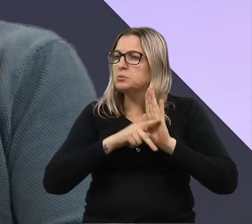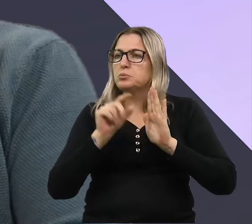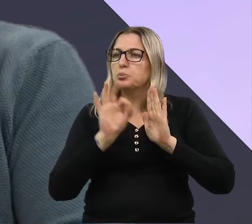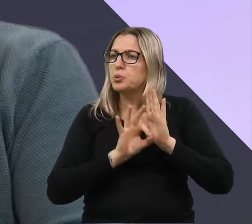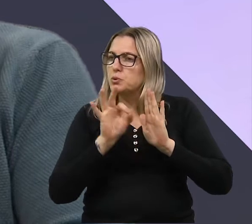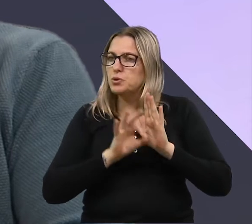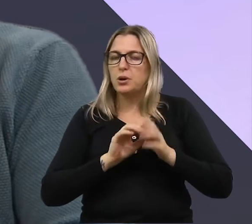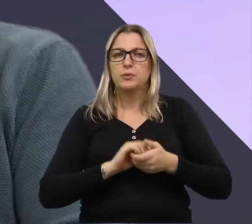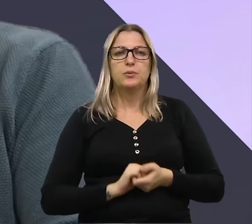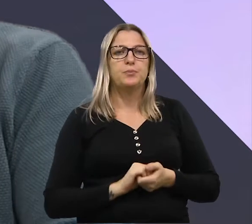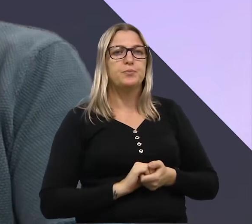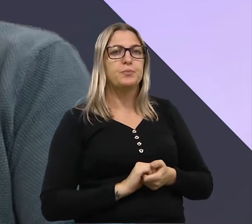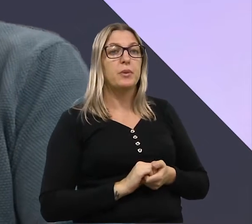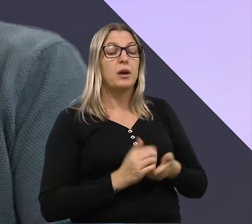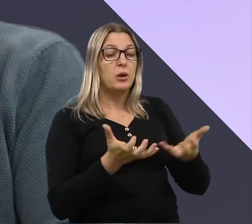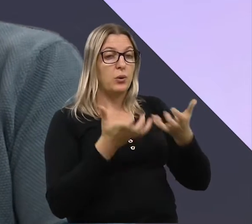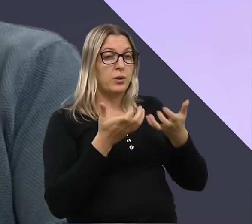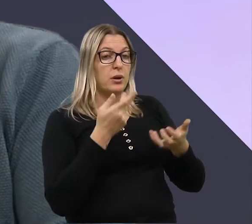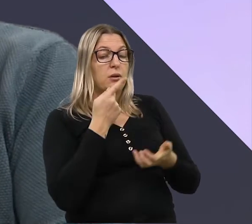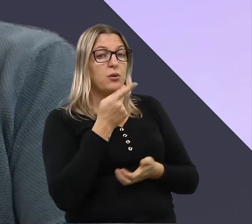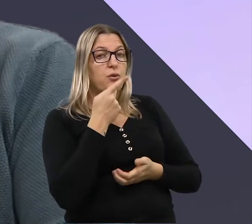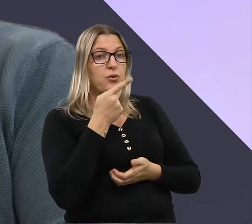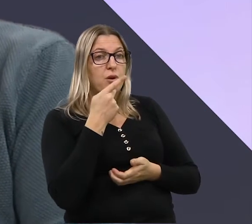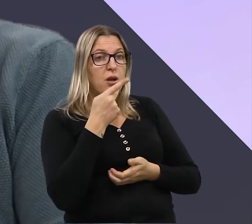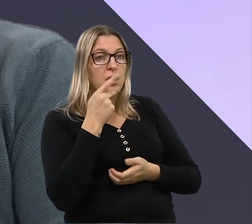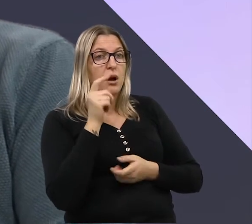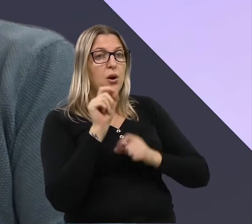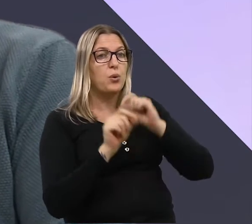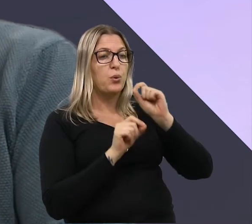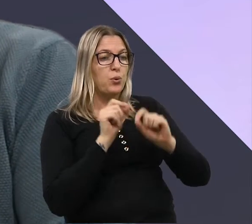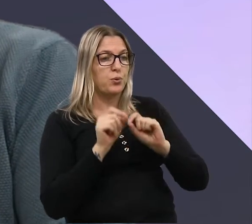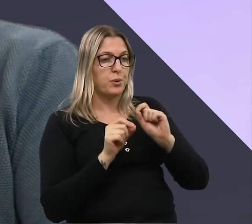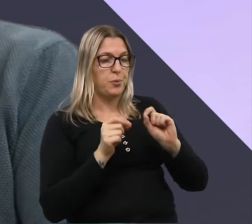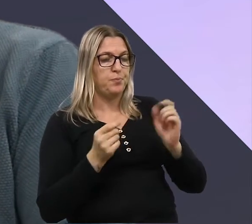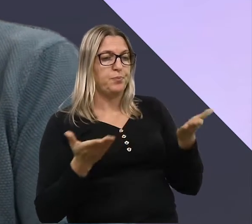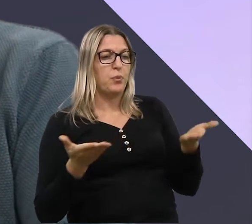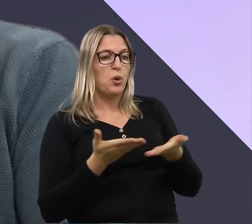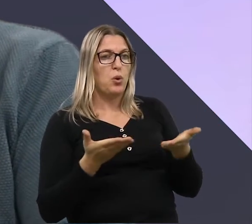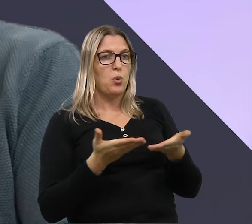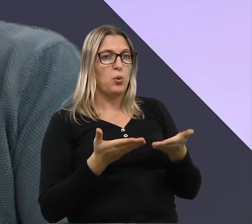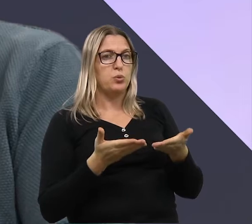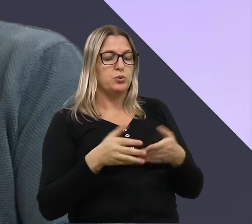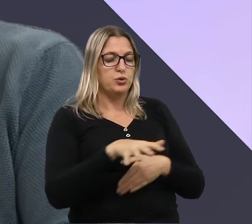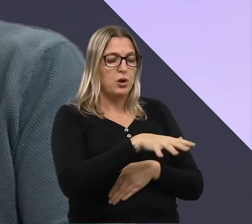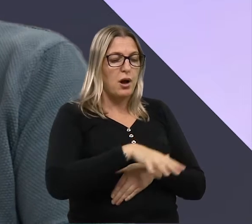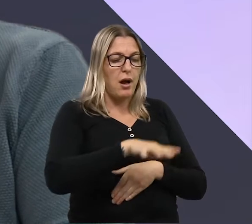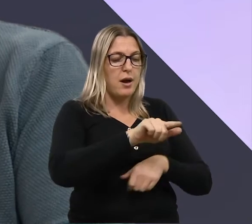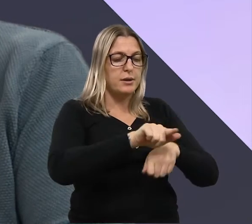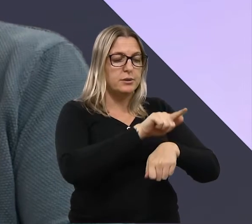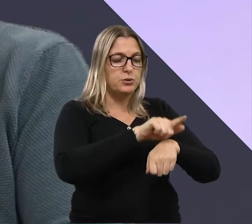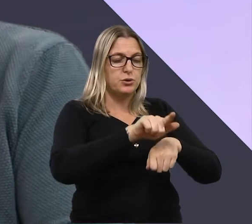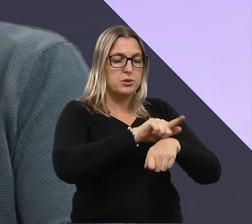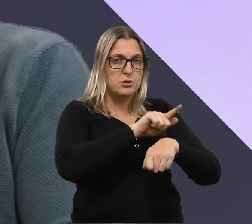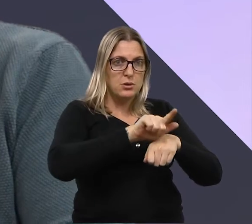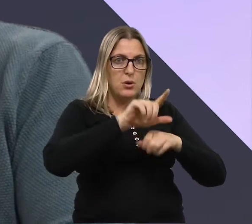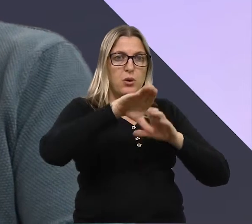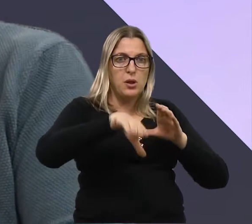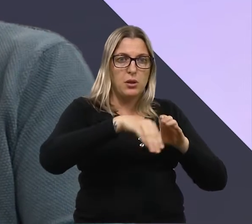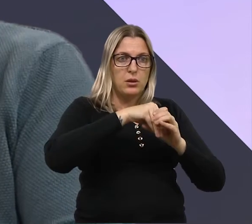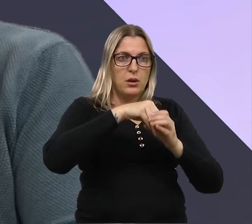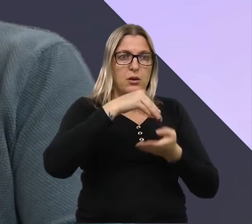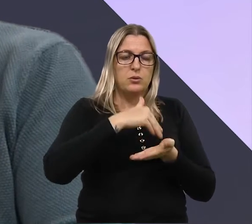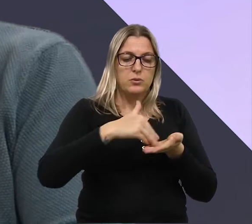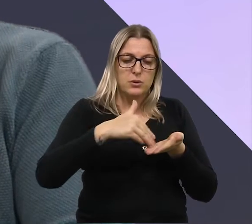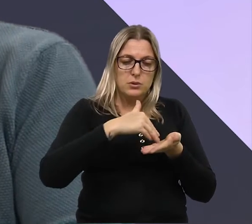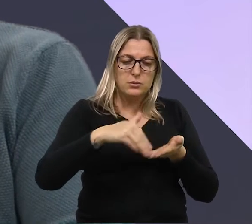permite antes nós entrar na questão do distrito eu queria dizer também para ti que hoje a gente tem feito na questão da gestão interna da secretaria